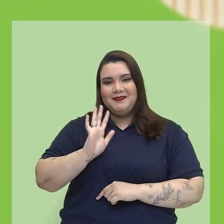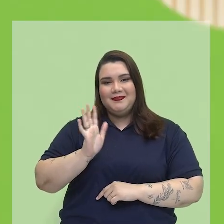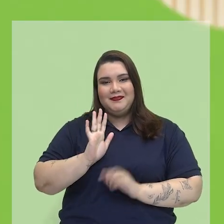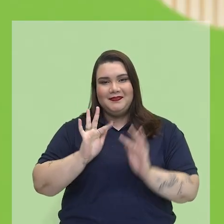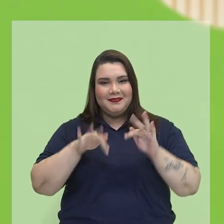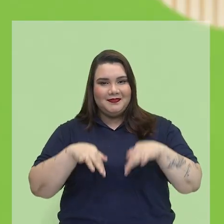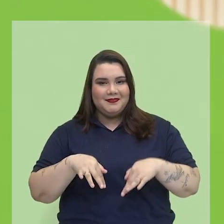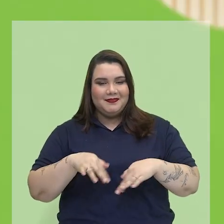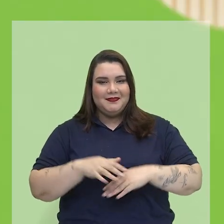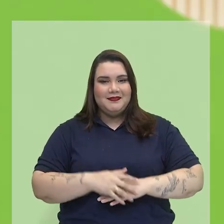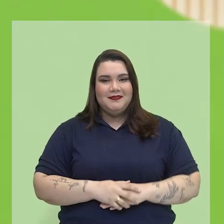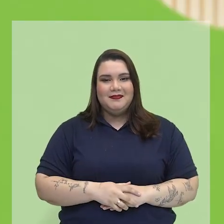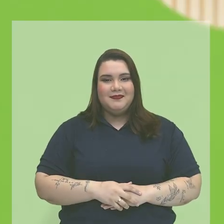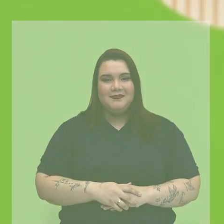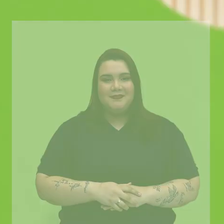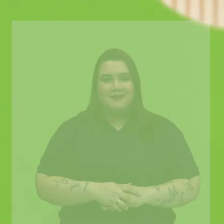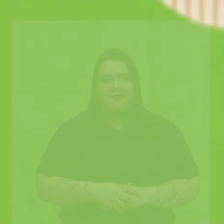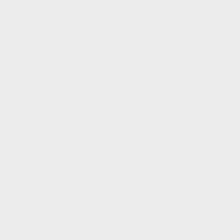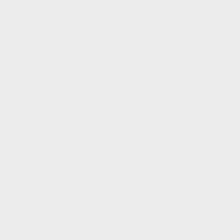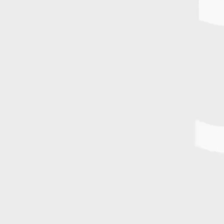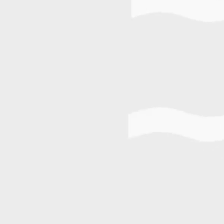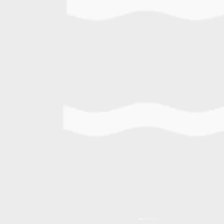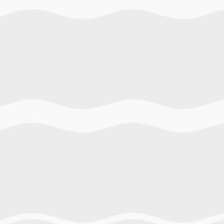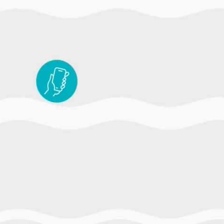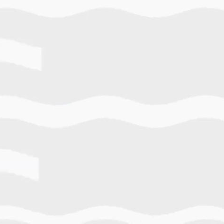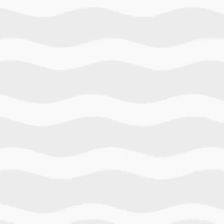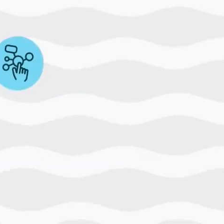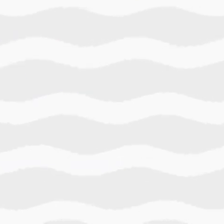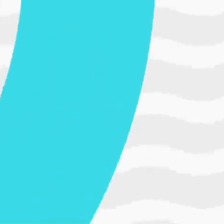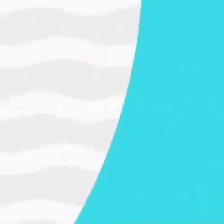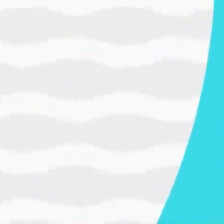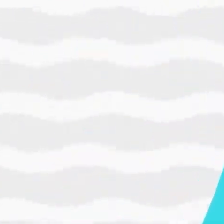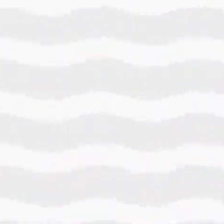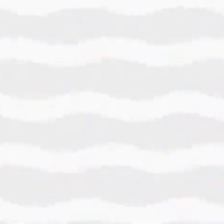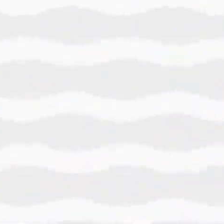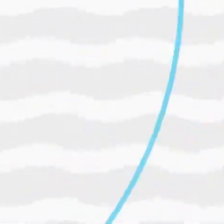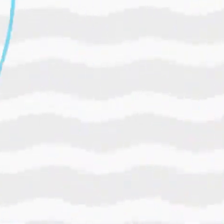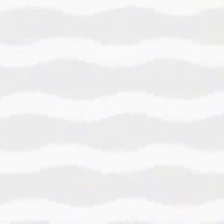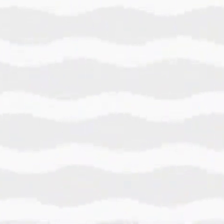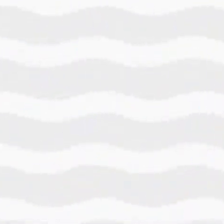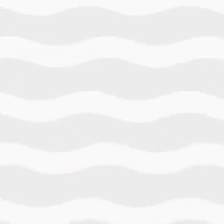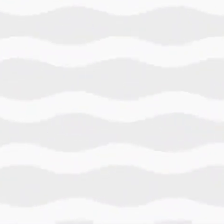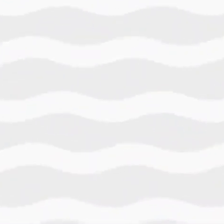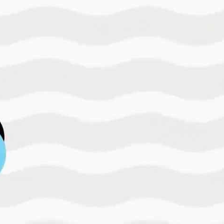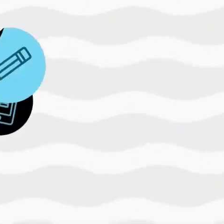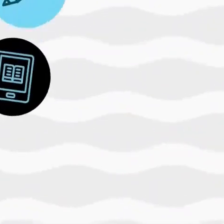hoje e me despeço de vocês. Tchau.